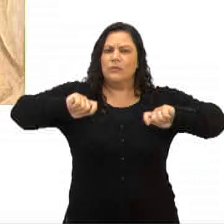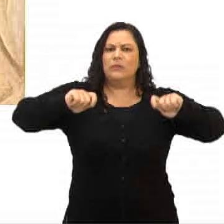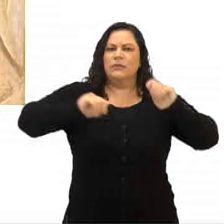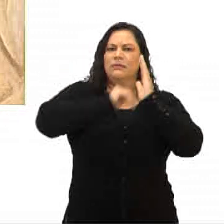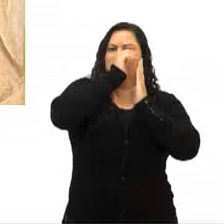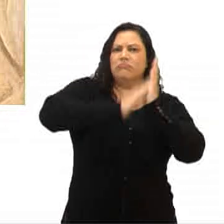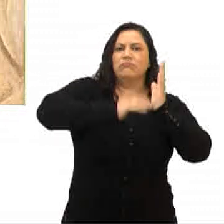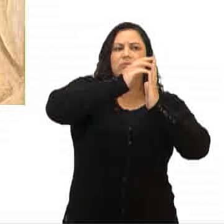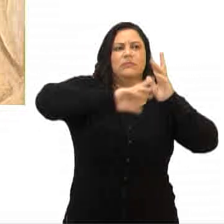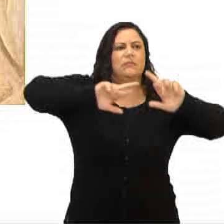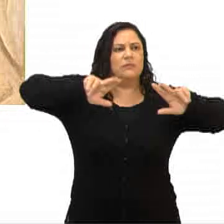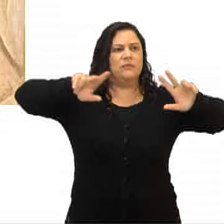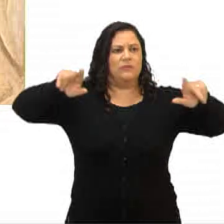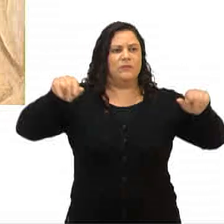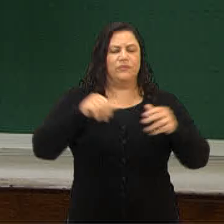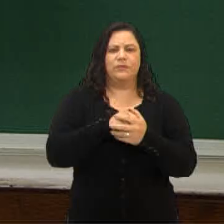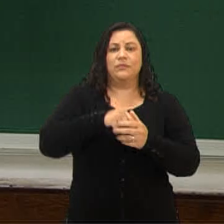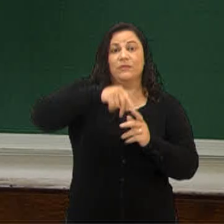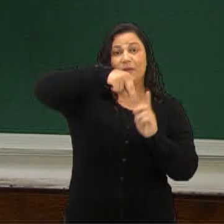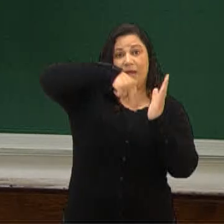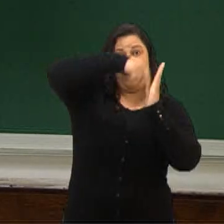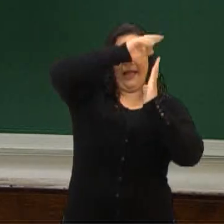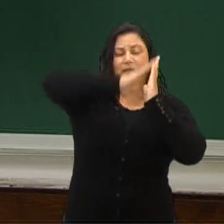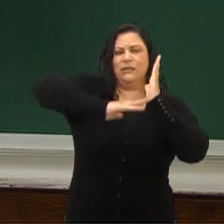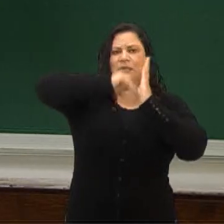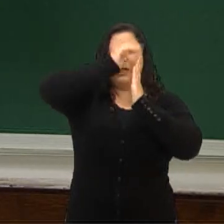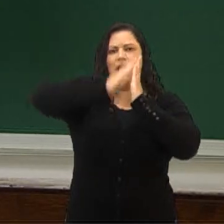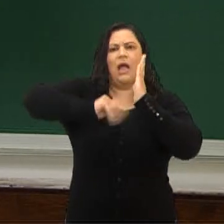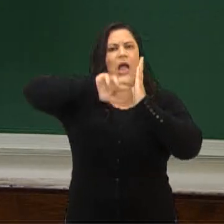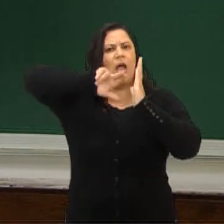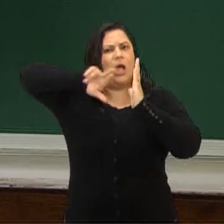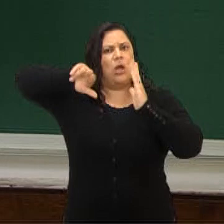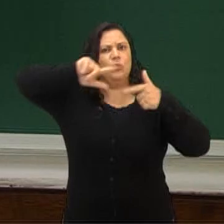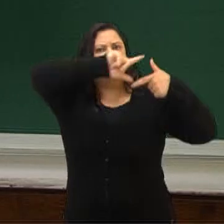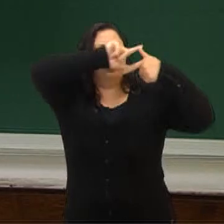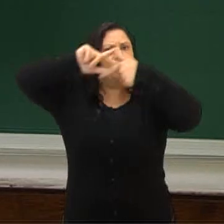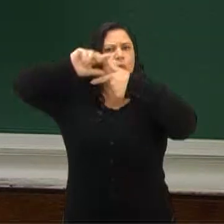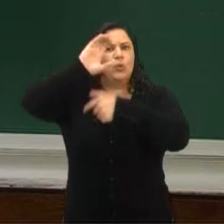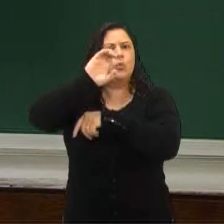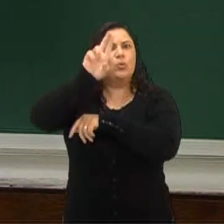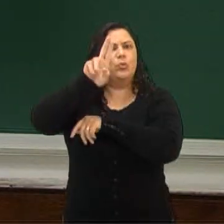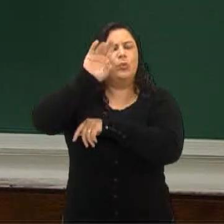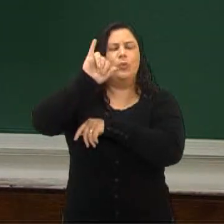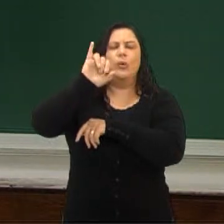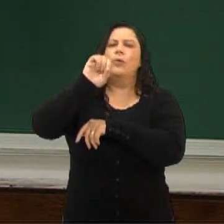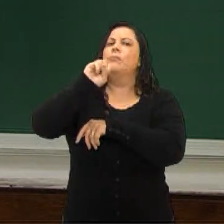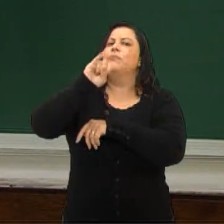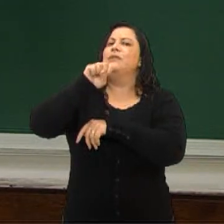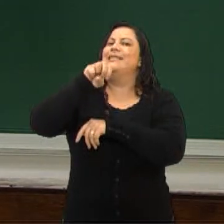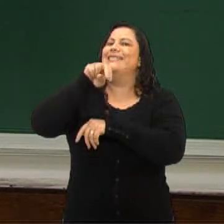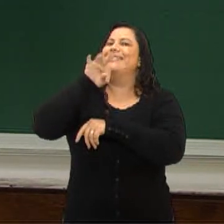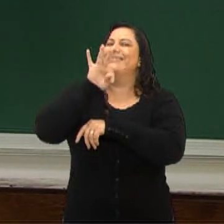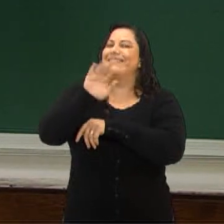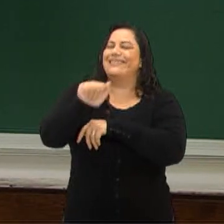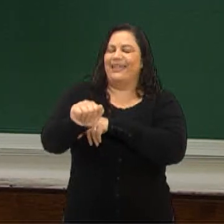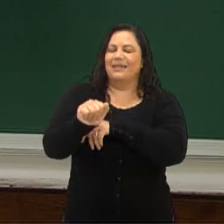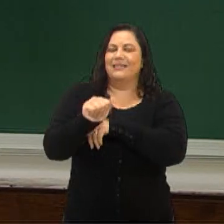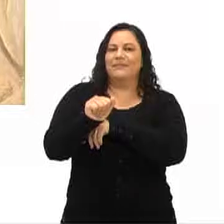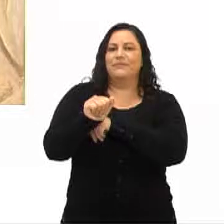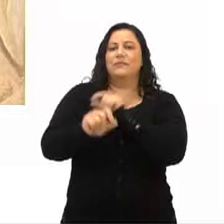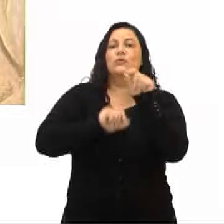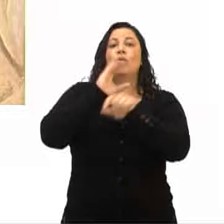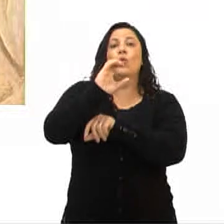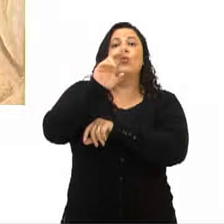já vê uns traços bem cubistas. Eu fiz uma comparação com uma obra, Le Demoiselle d'Avignon, do Picasso, para você ver que a ideia da